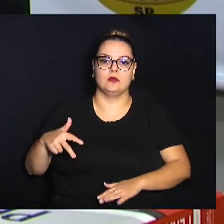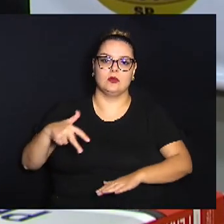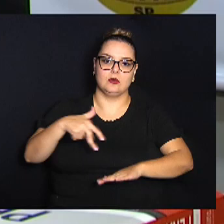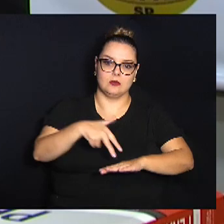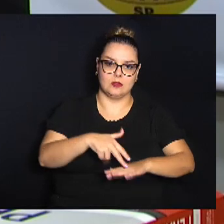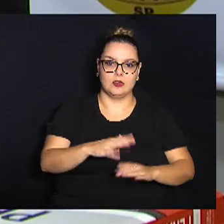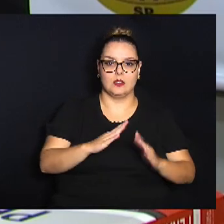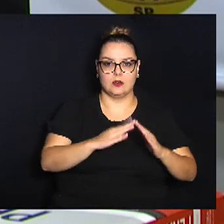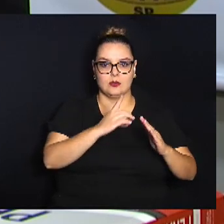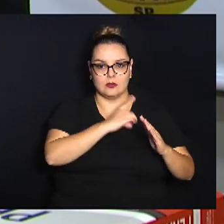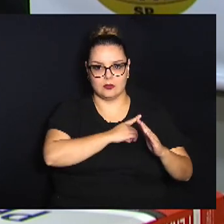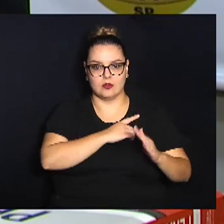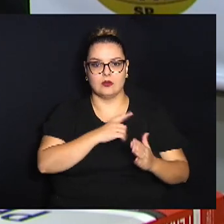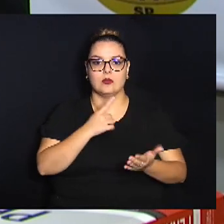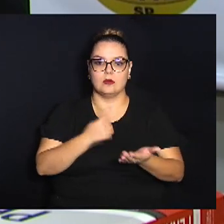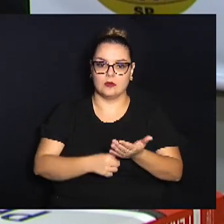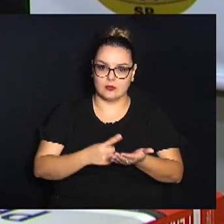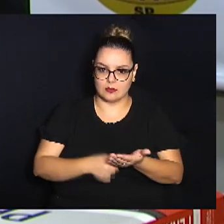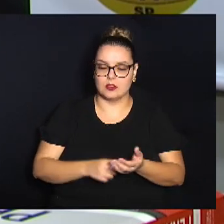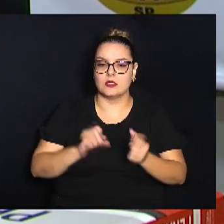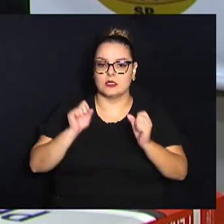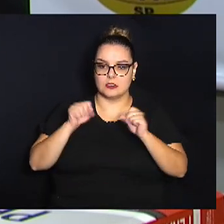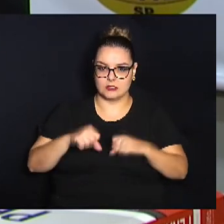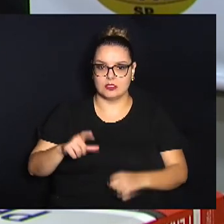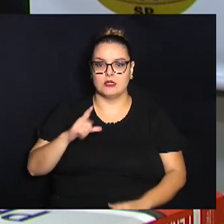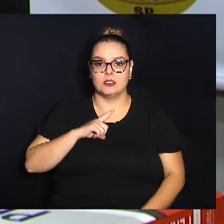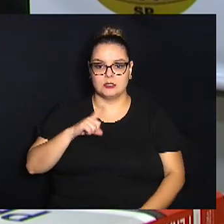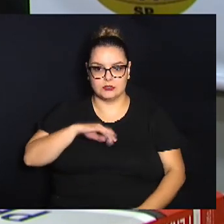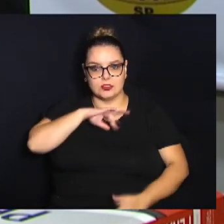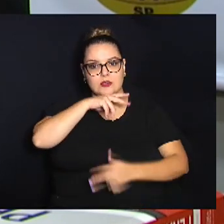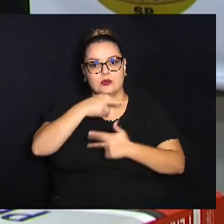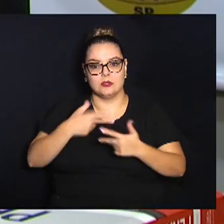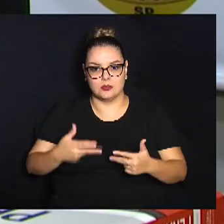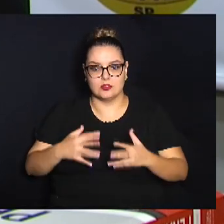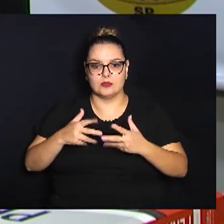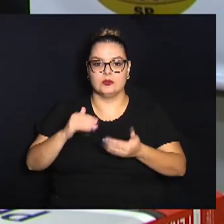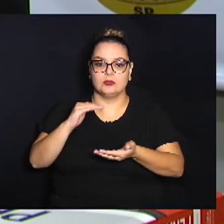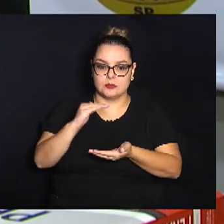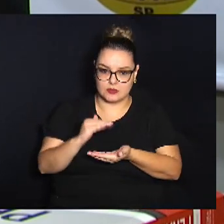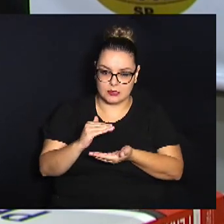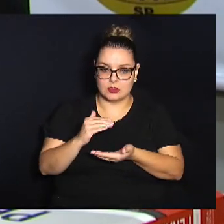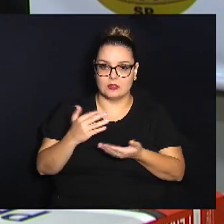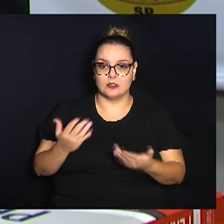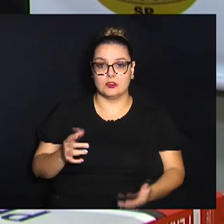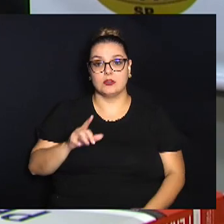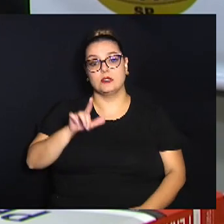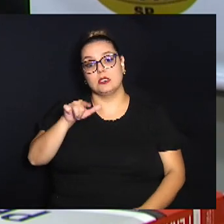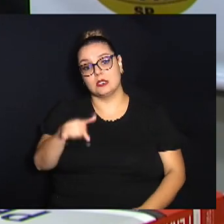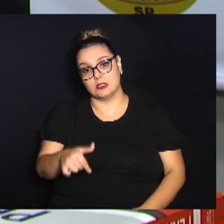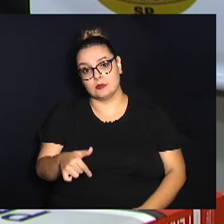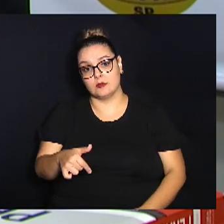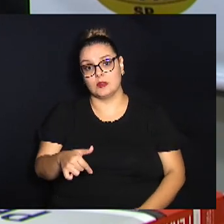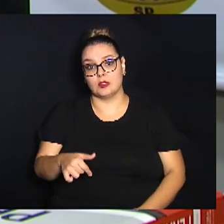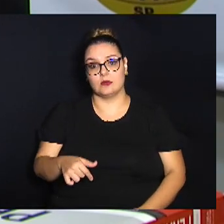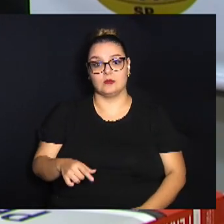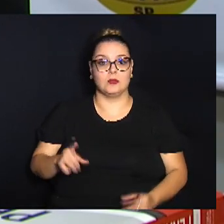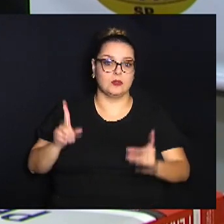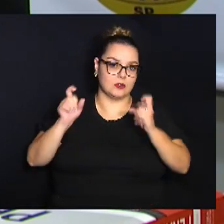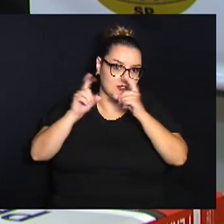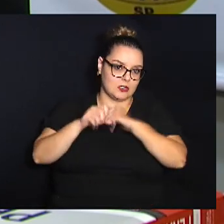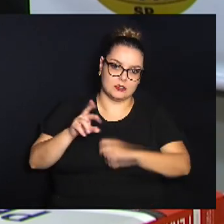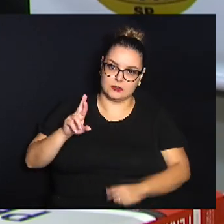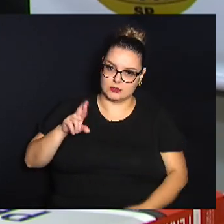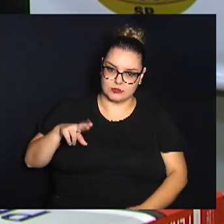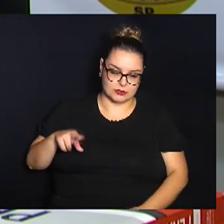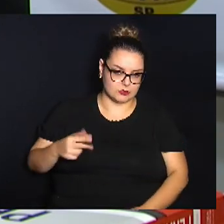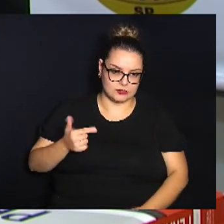delegacia, confirmou os fatos, que na verdade ela tinha os animais, todos esses filhotes, e depois disso, por conta de dificuldades financeiras, ela